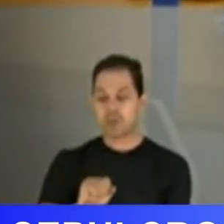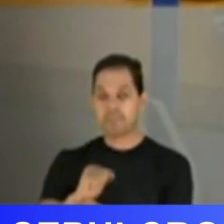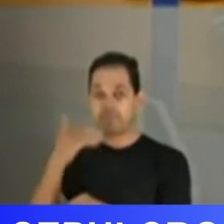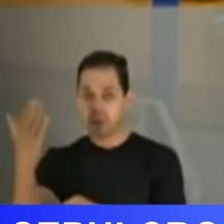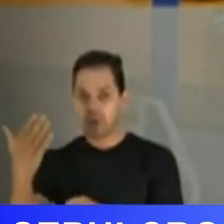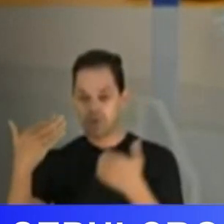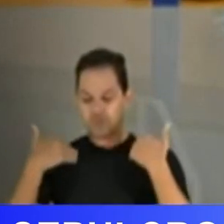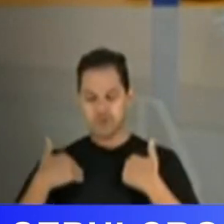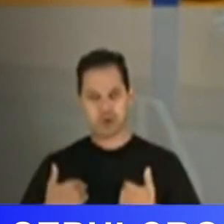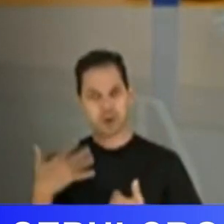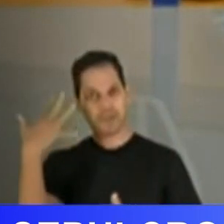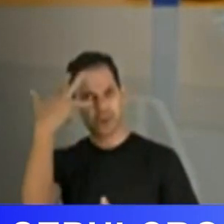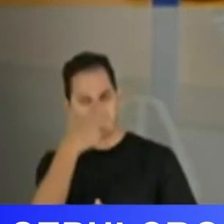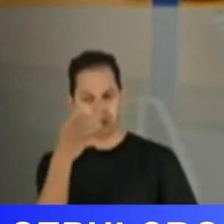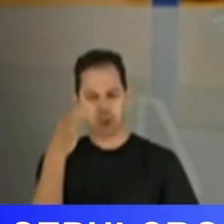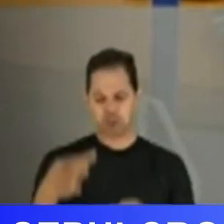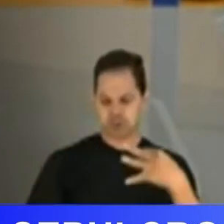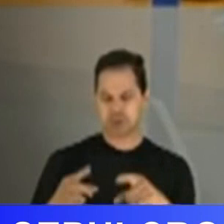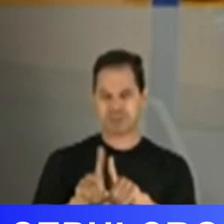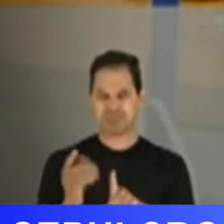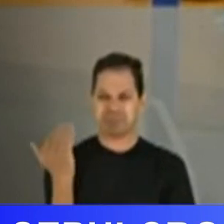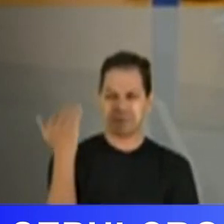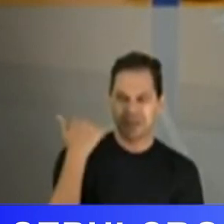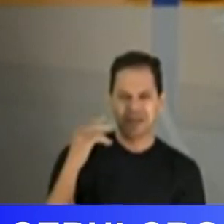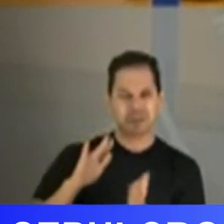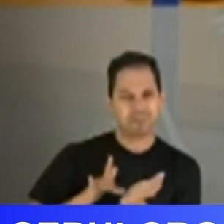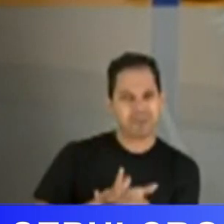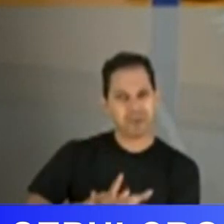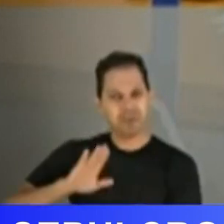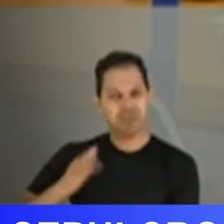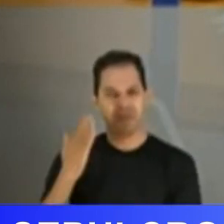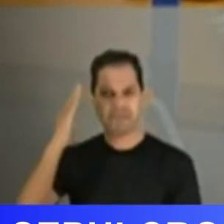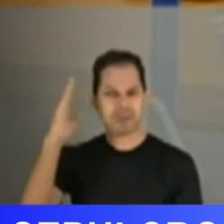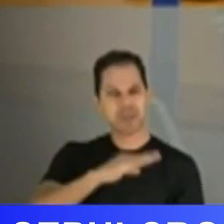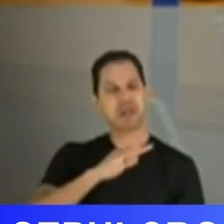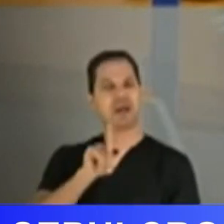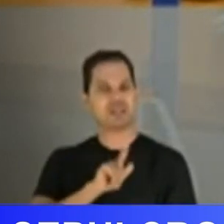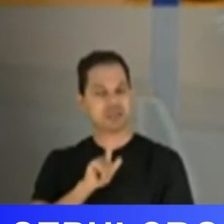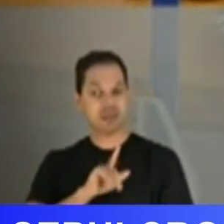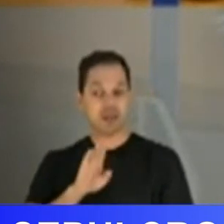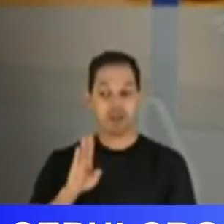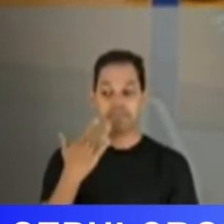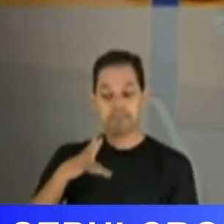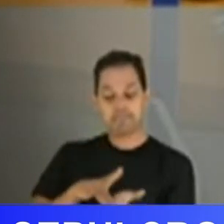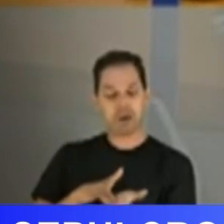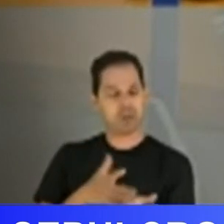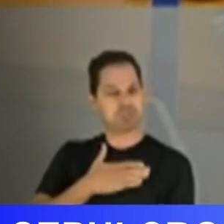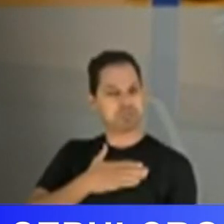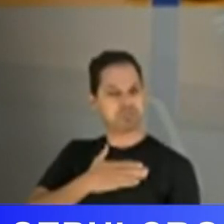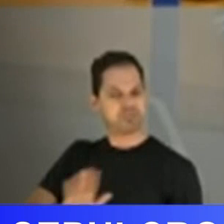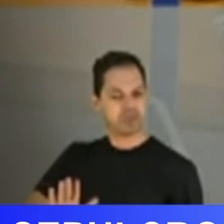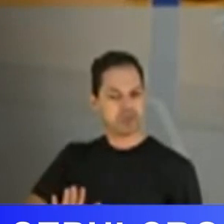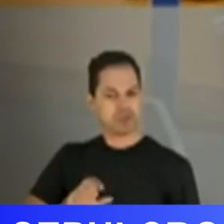parecem justos ao povo, mas por dentro estão cheios de hipocrisia e de maldade. A hipocrisia é algo abominável,